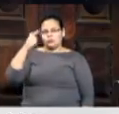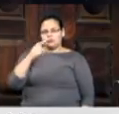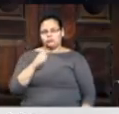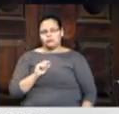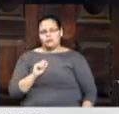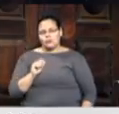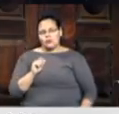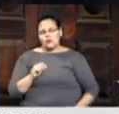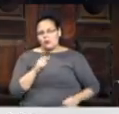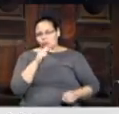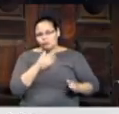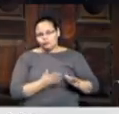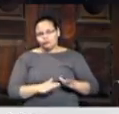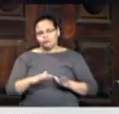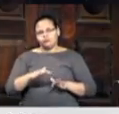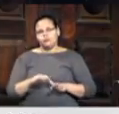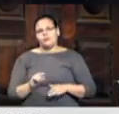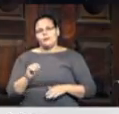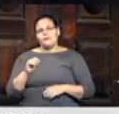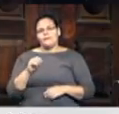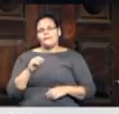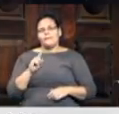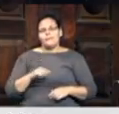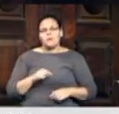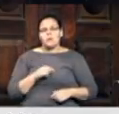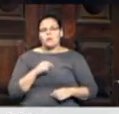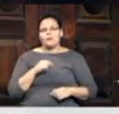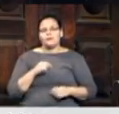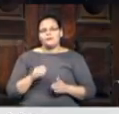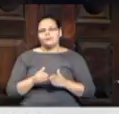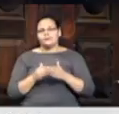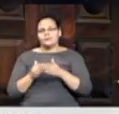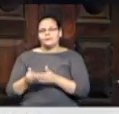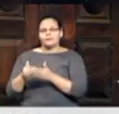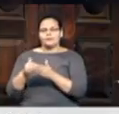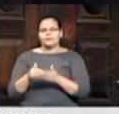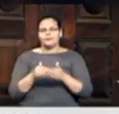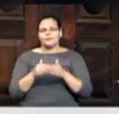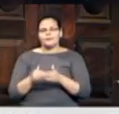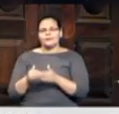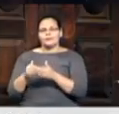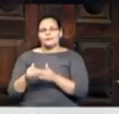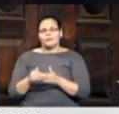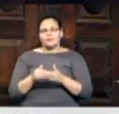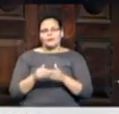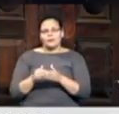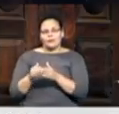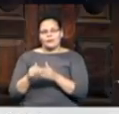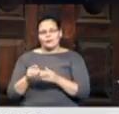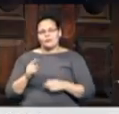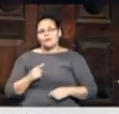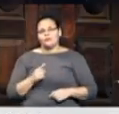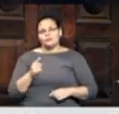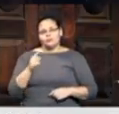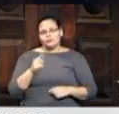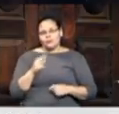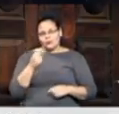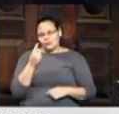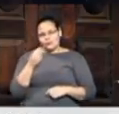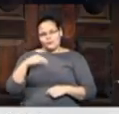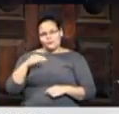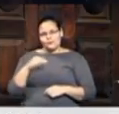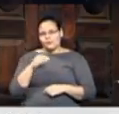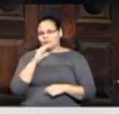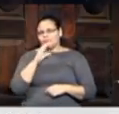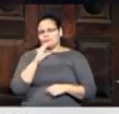e maresia, que a nau dos sonhadores navegantes atravessa a caminho dos instantes,